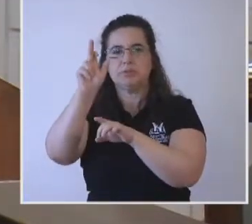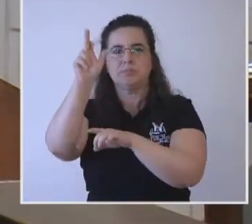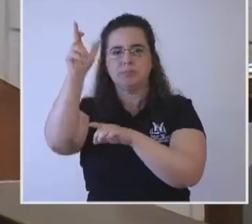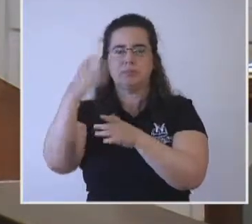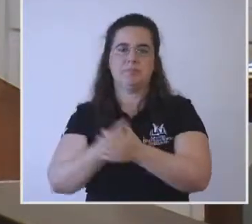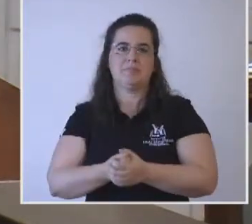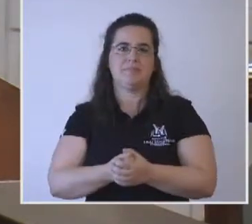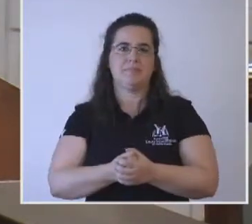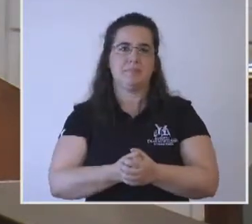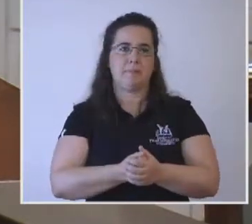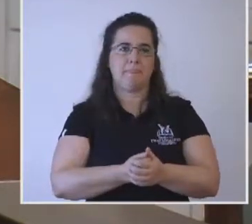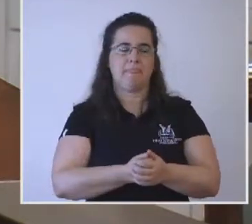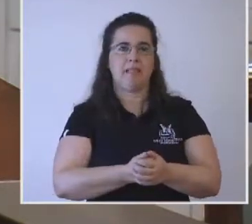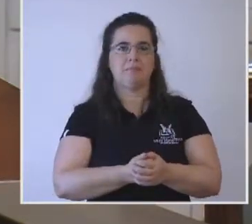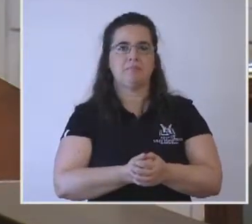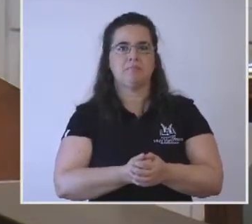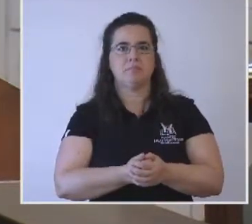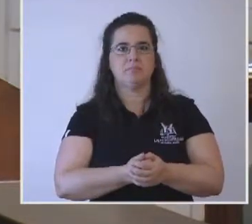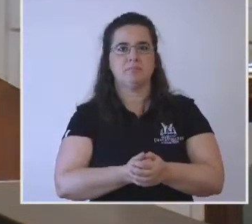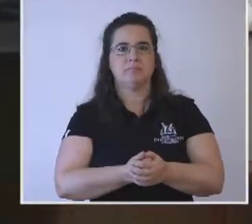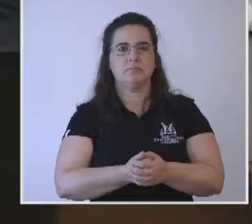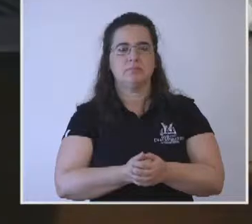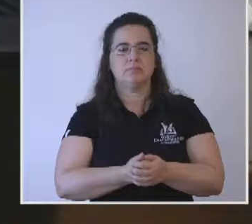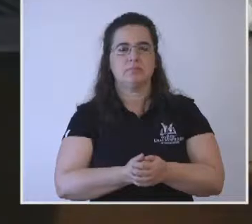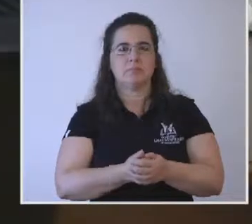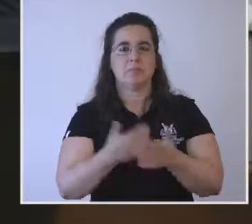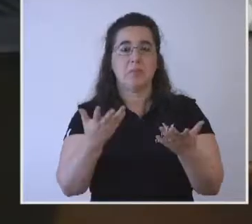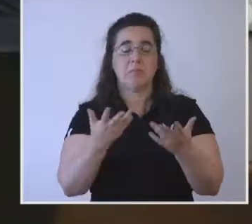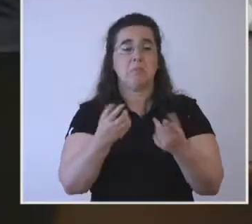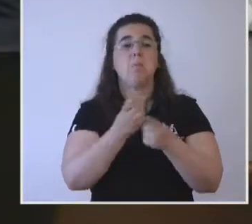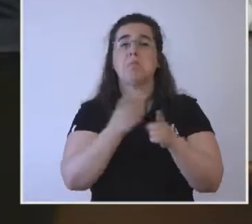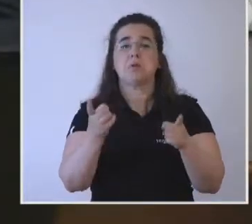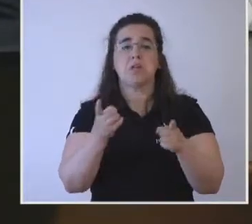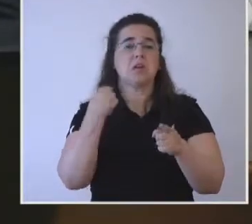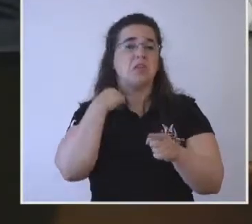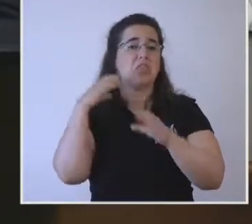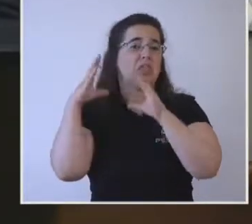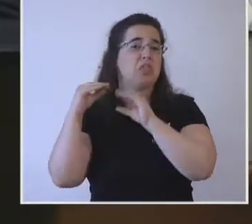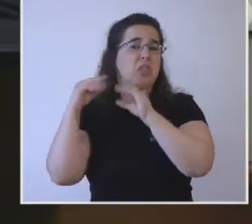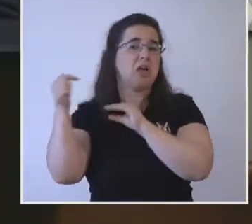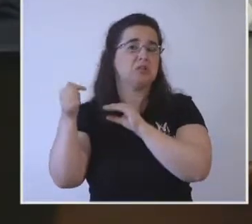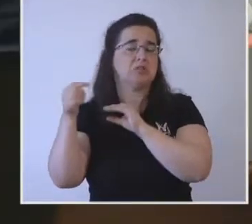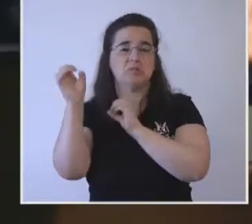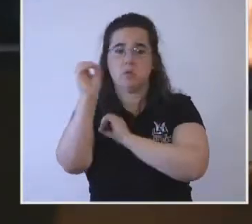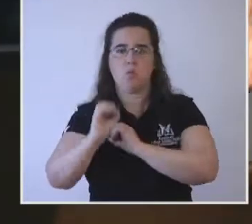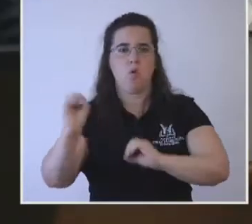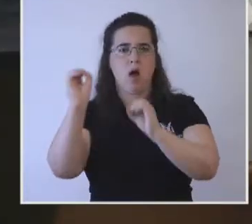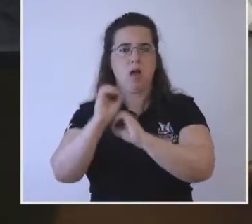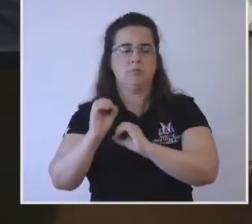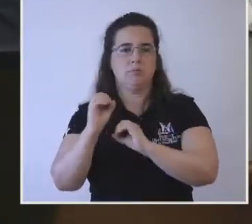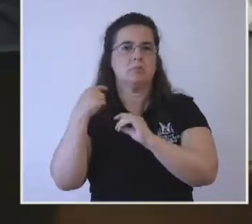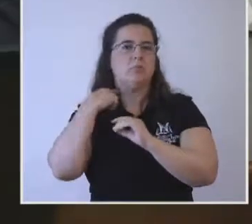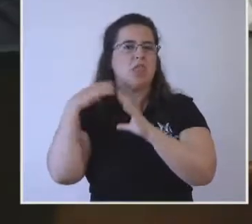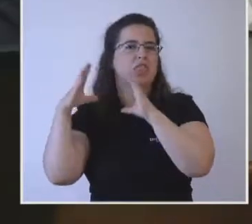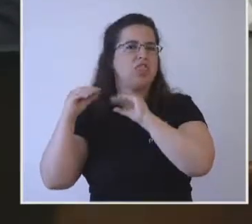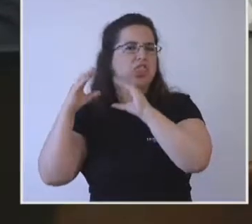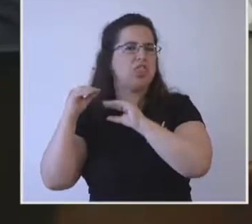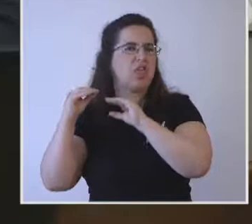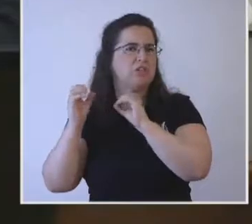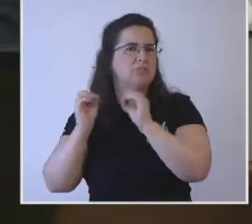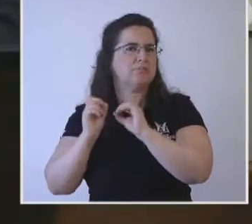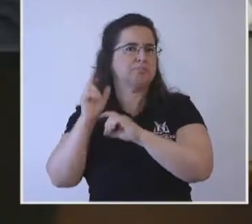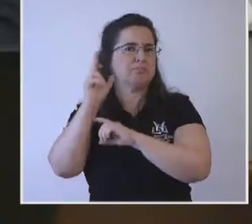frente. Não aparecem, porque supostamente não têm colesterol alto. Não aparecem véganos, não têm